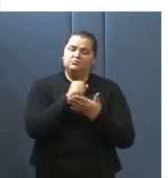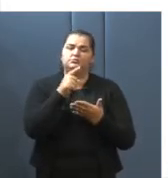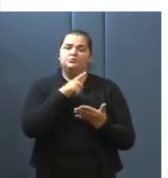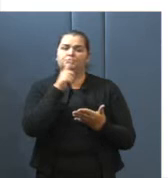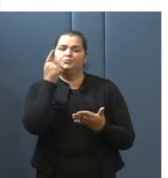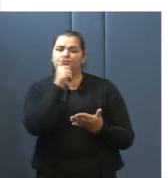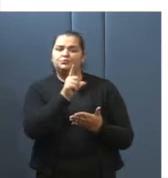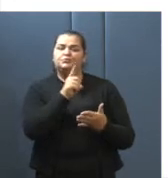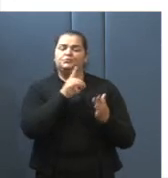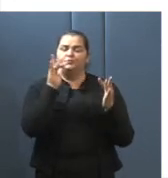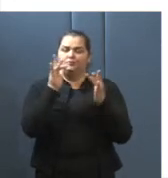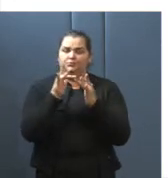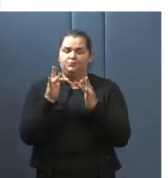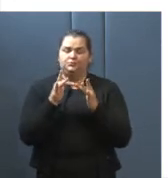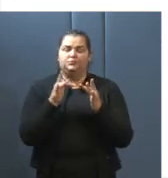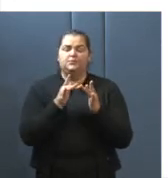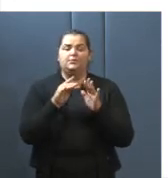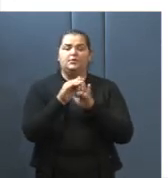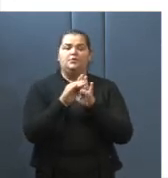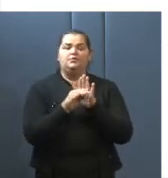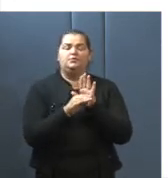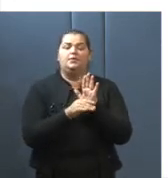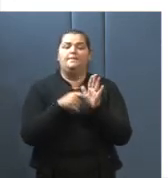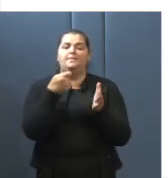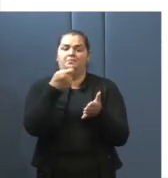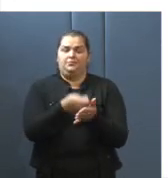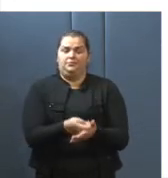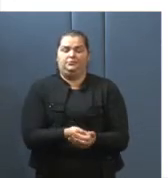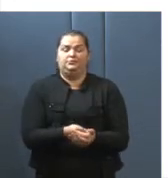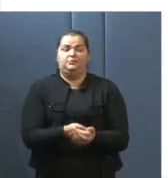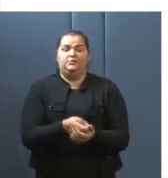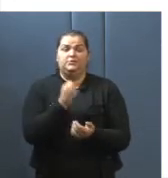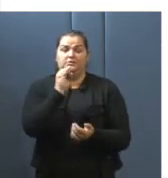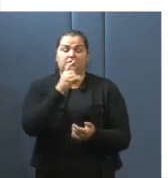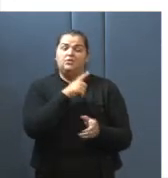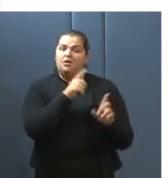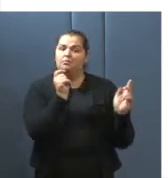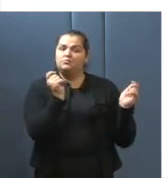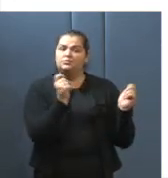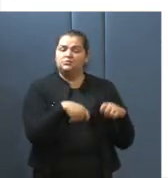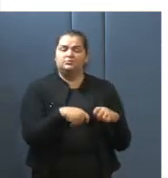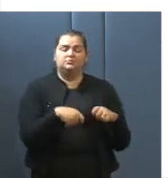resultado dessa consolidação, o cronograma de pagamentos definidos,